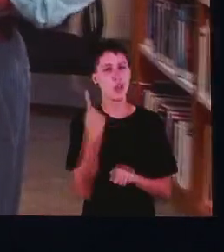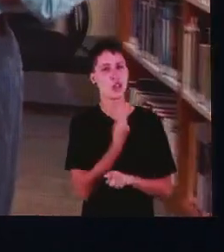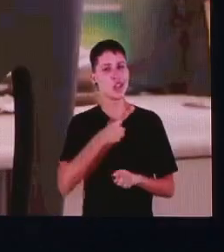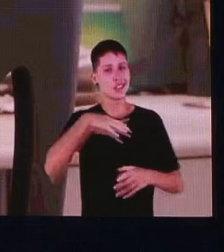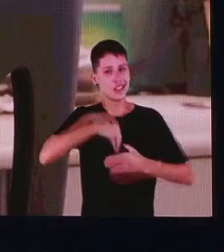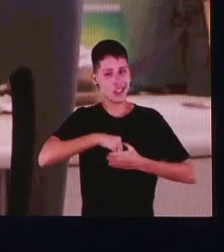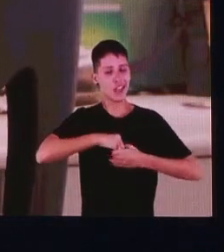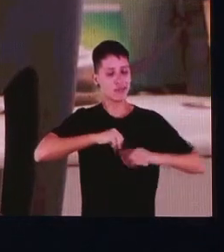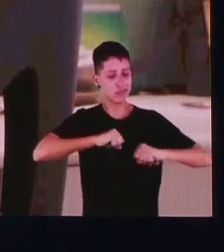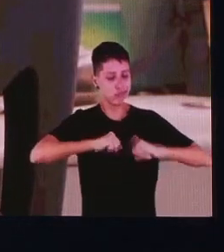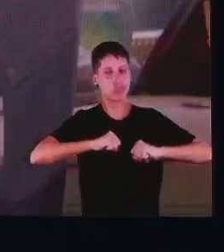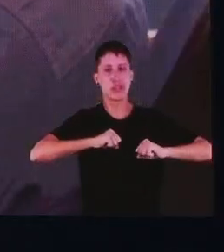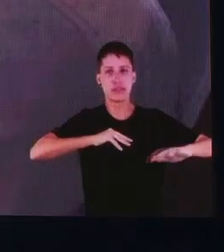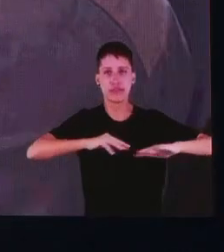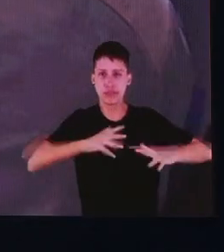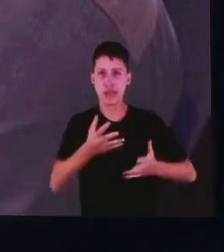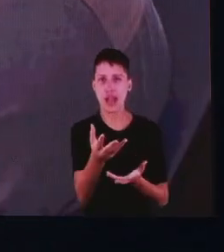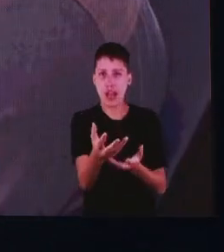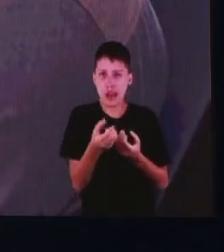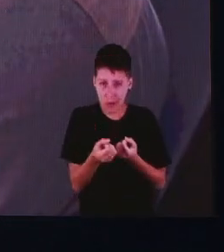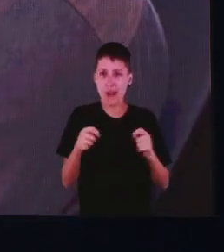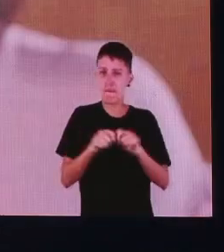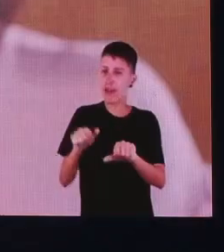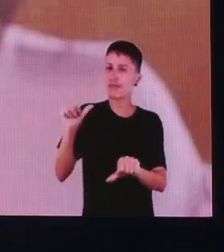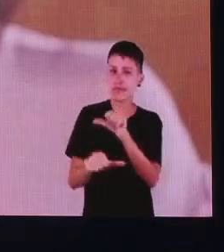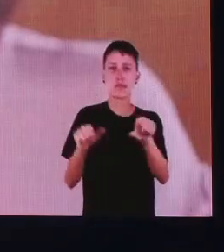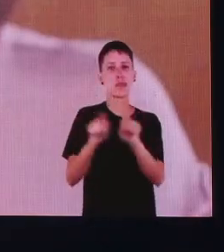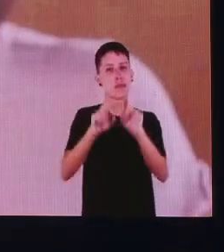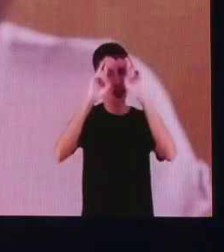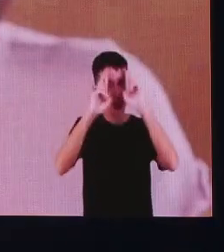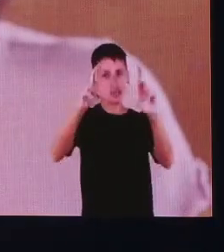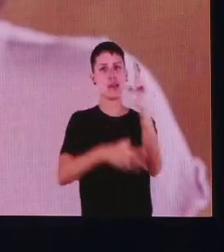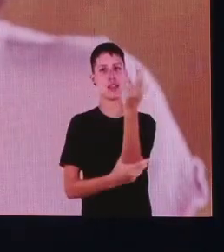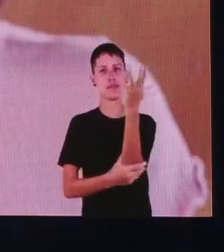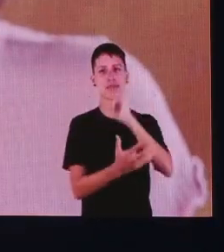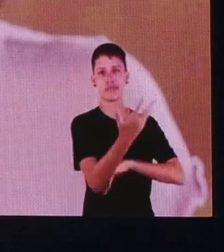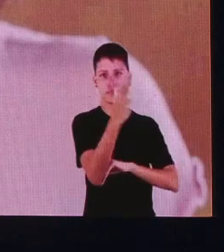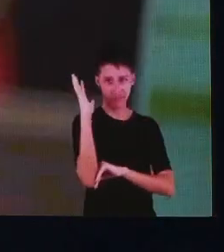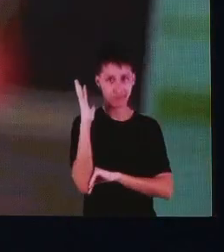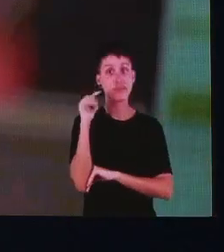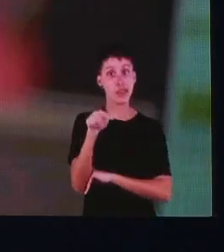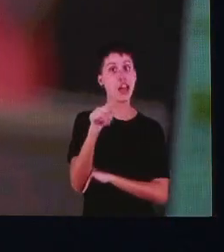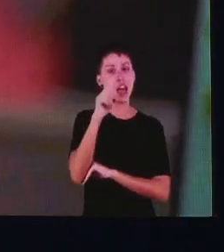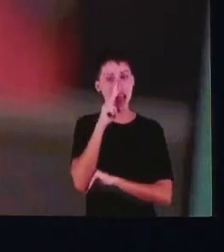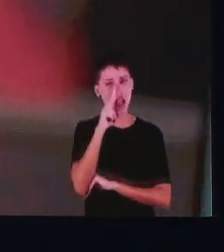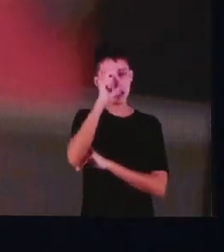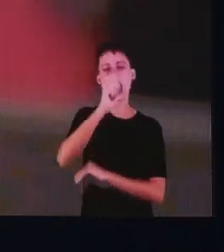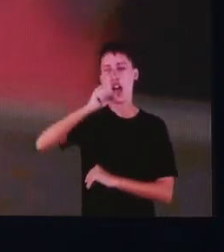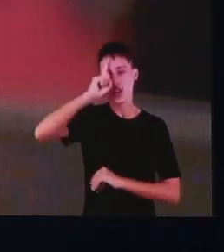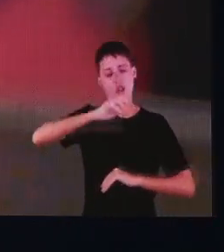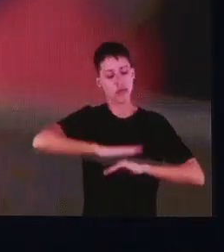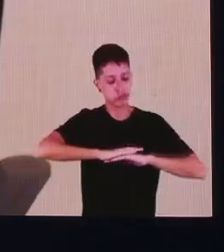uma força que acolhe, que promove mudanças e que respeita o meio ambiente. Uma força